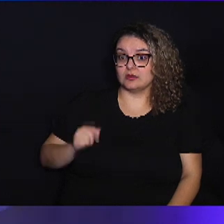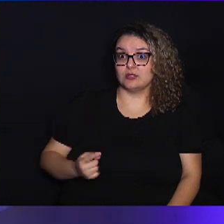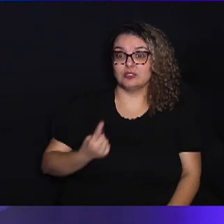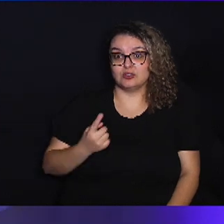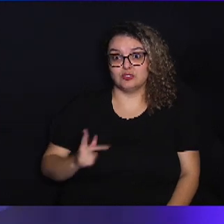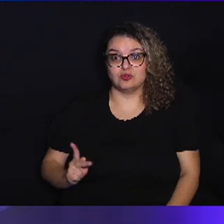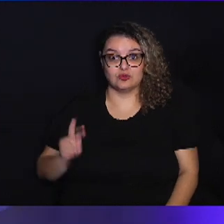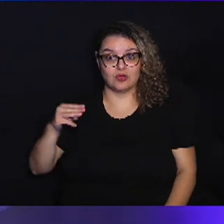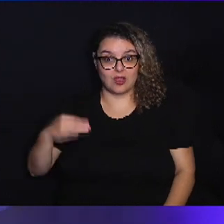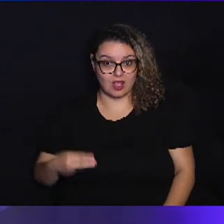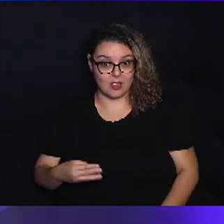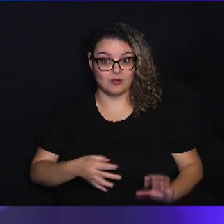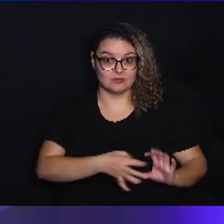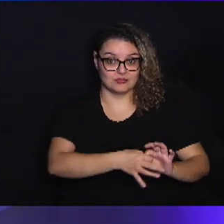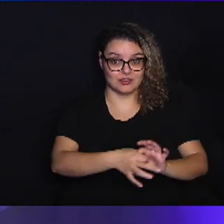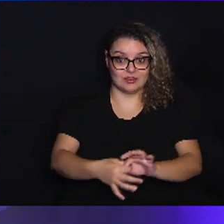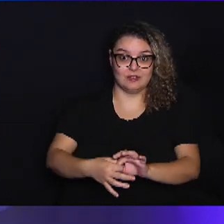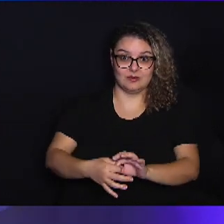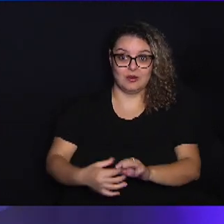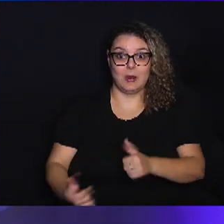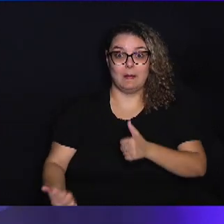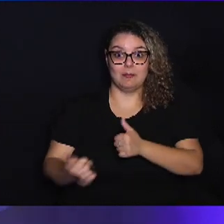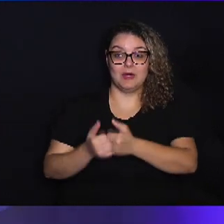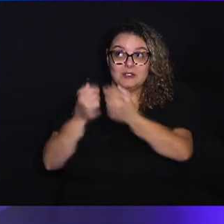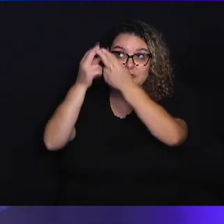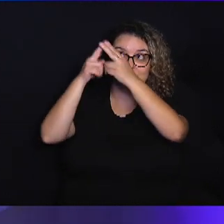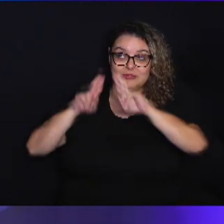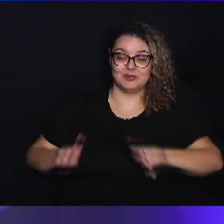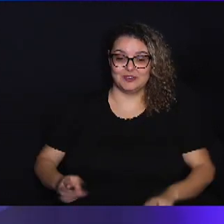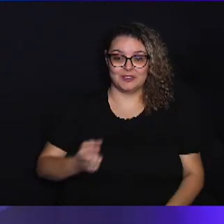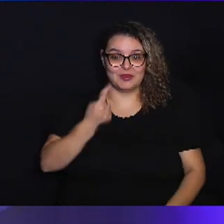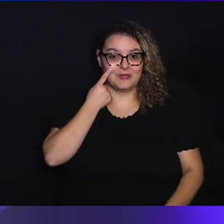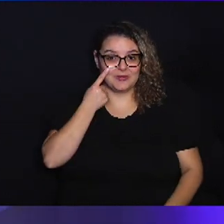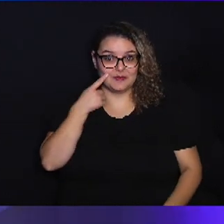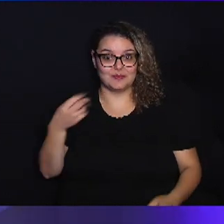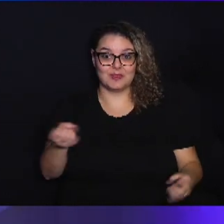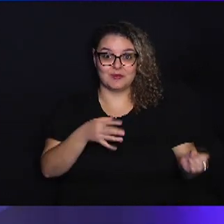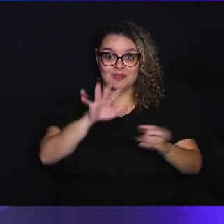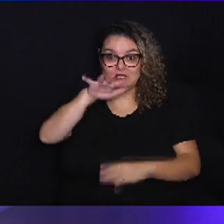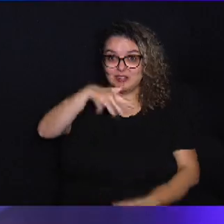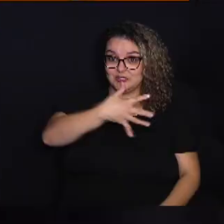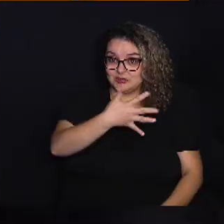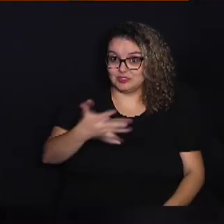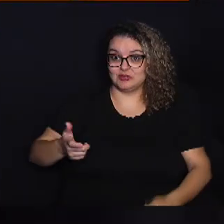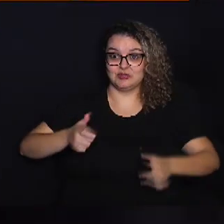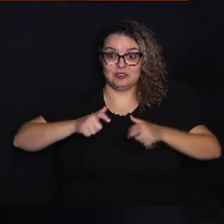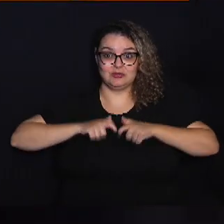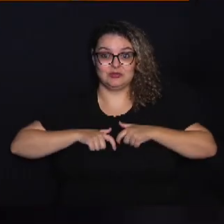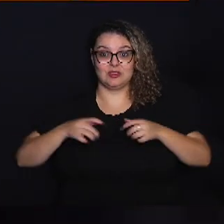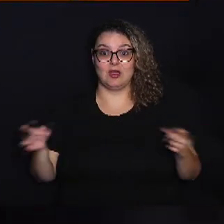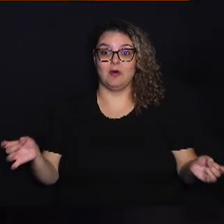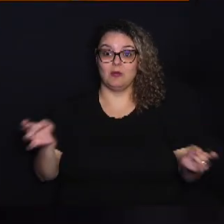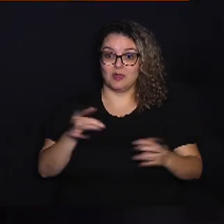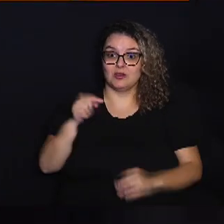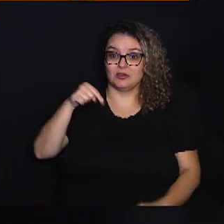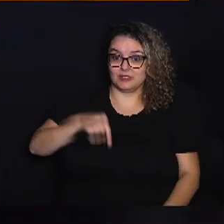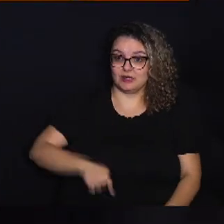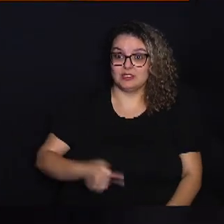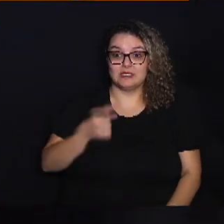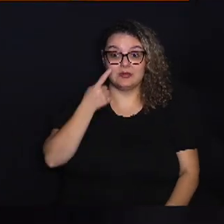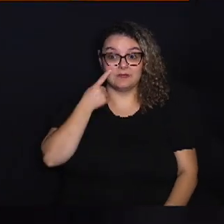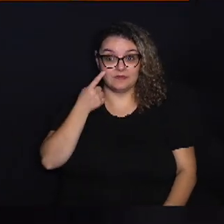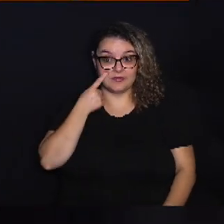quilômetro aos pés da Torre Eiffel. Vamos então às atualizações, quadro de medalhas já estão aqui na minha tela, então olha só,